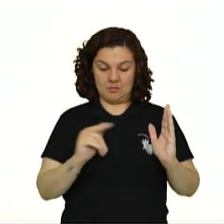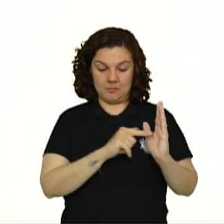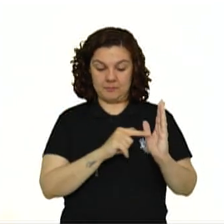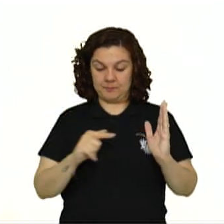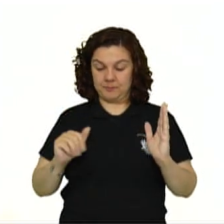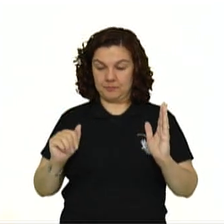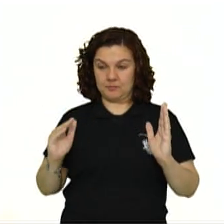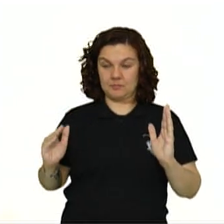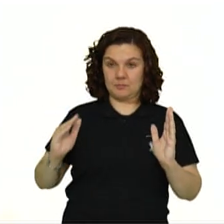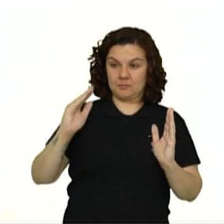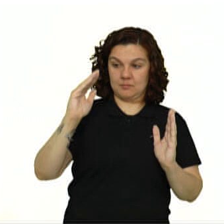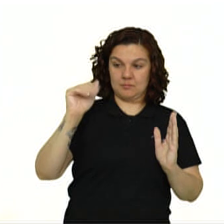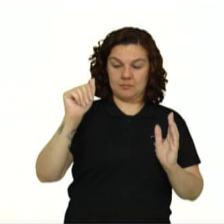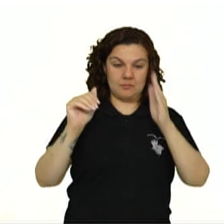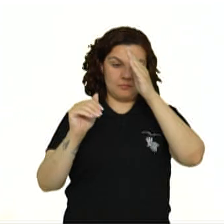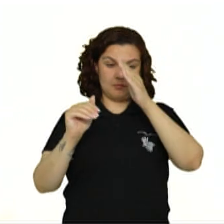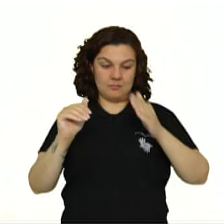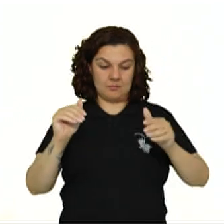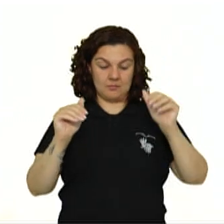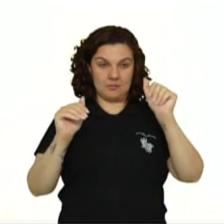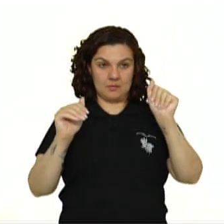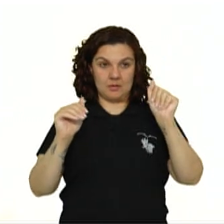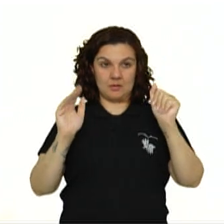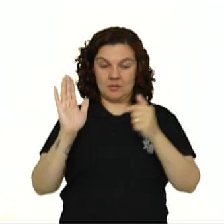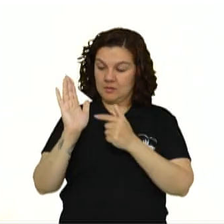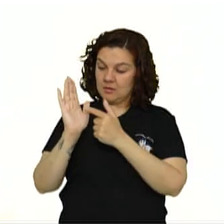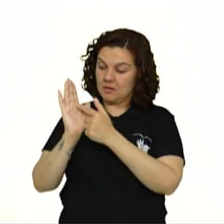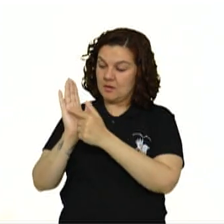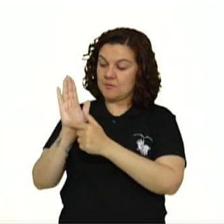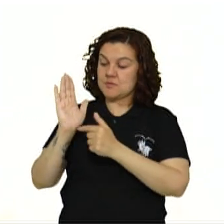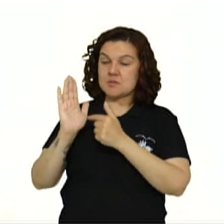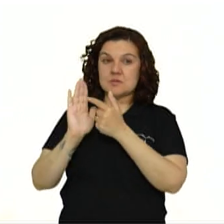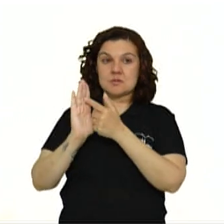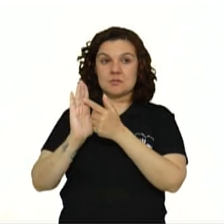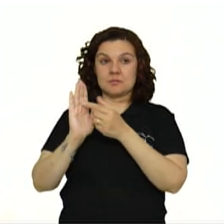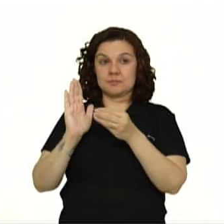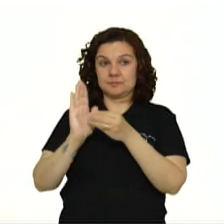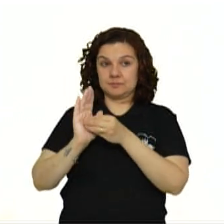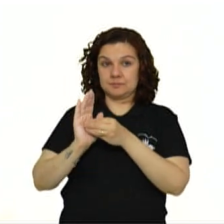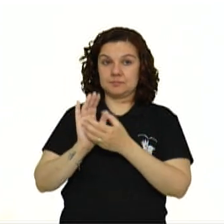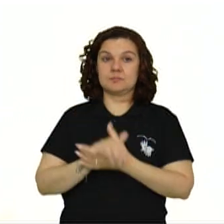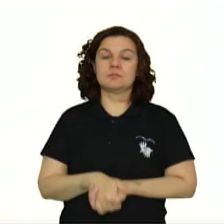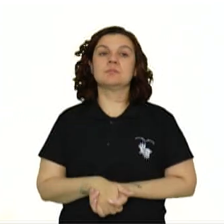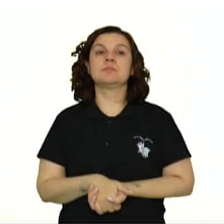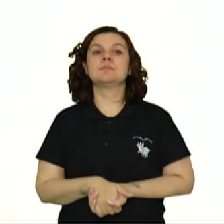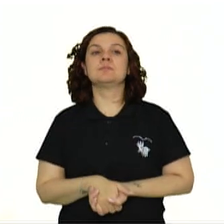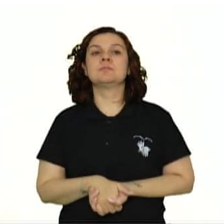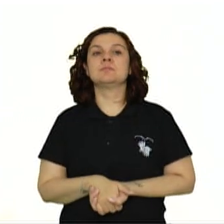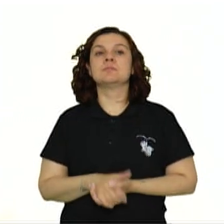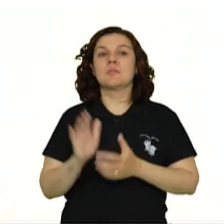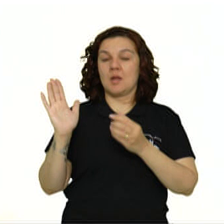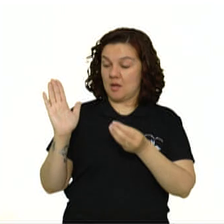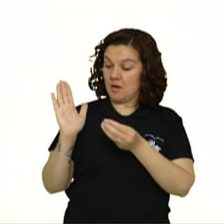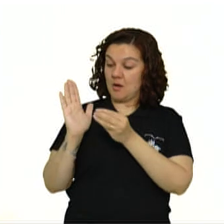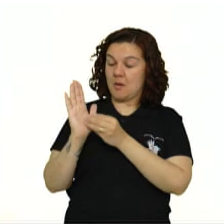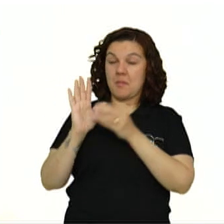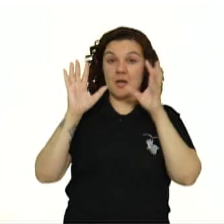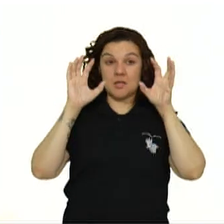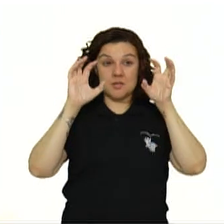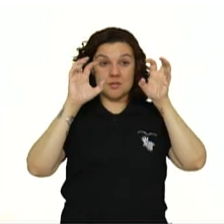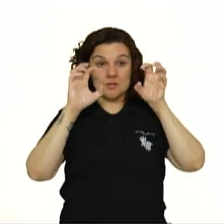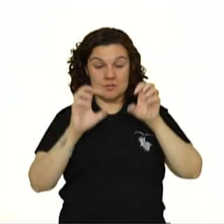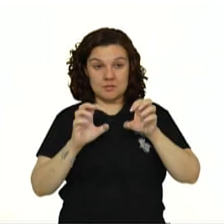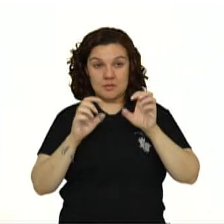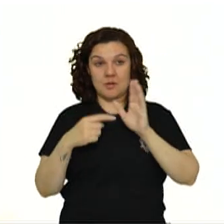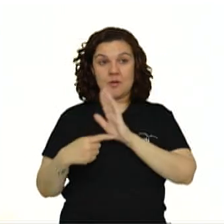figura, e pela circunferência inscrita nesse triângulo. A parte escura da figura